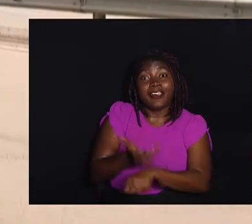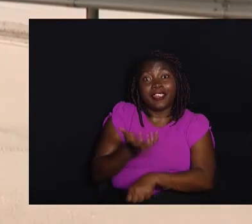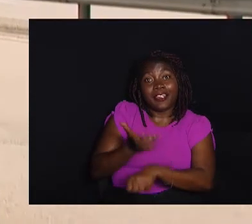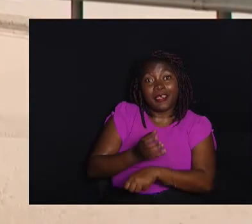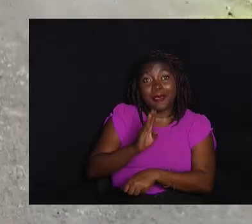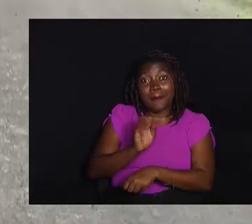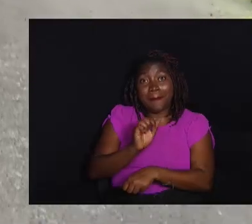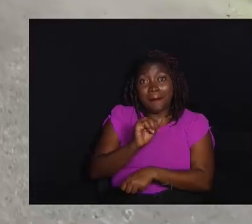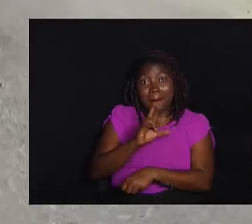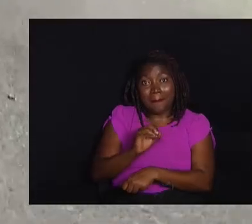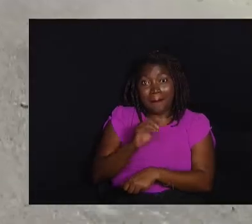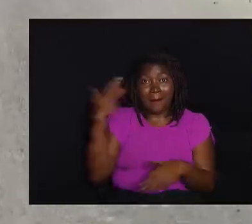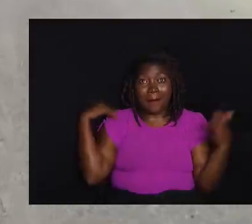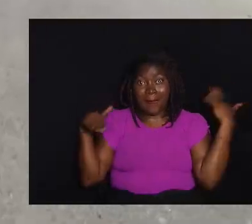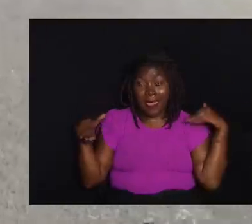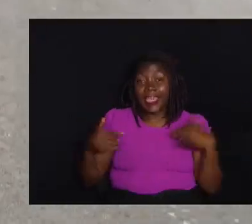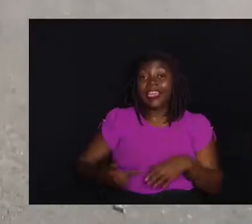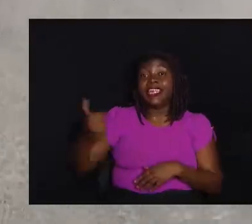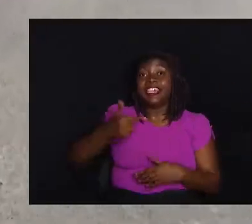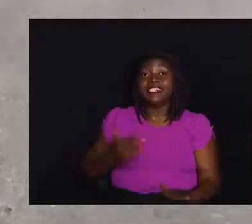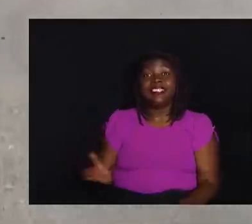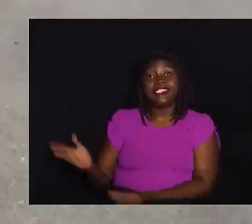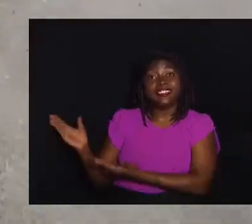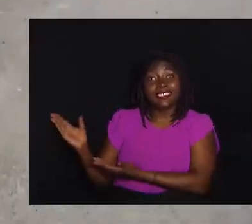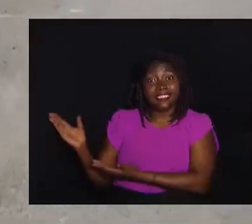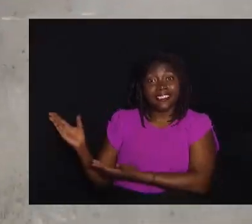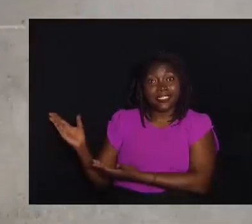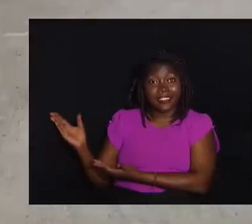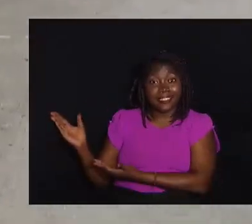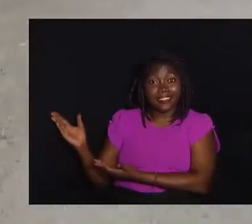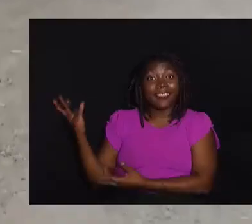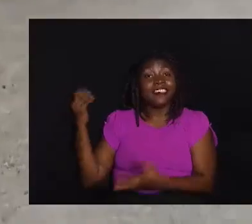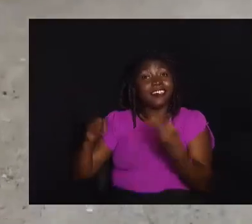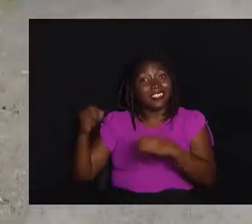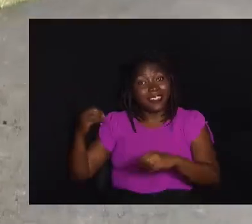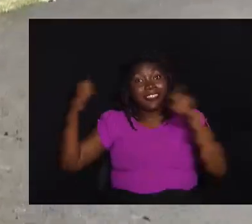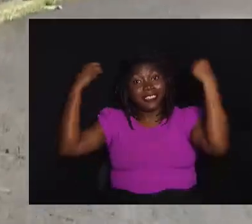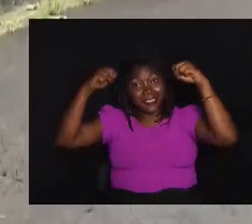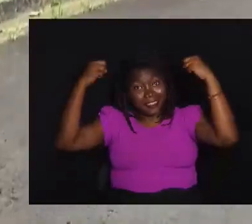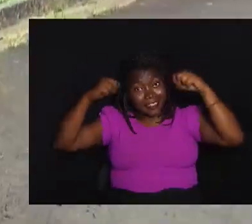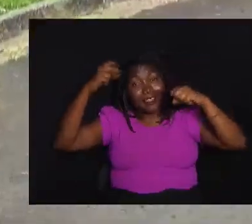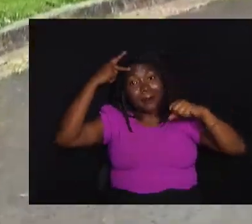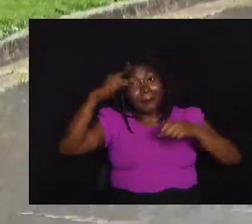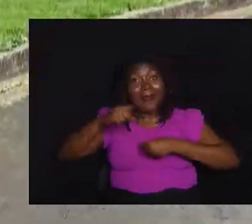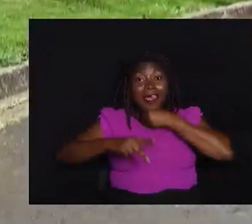de Viracopos e a segunda de R$ 210 mil para a instalação de academia para a terceira idade e playground em